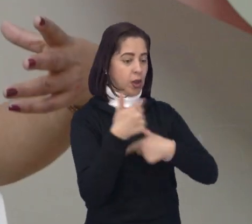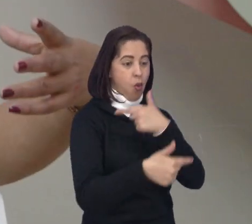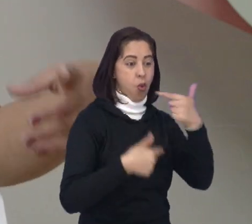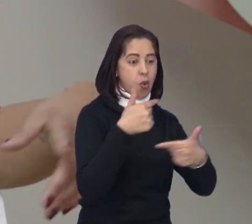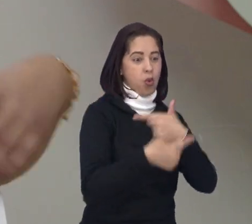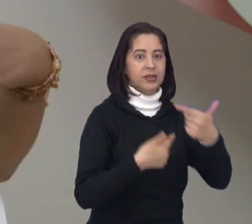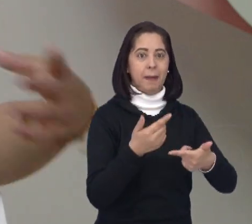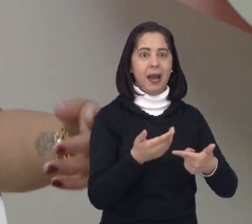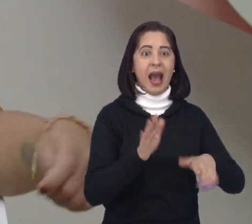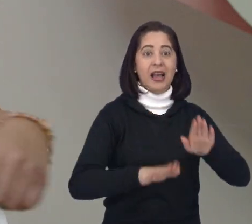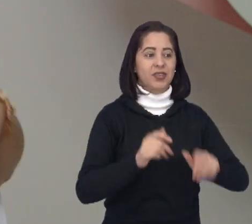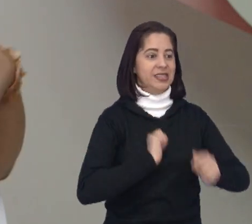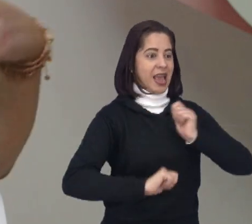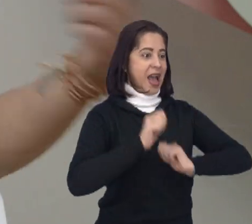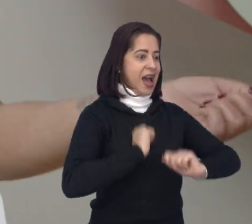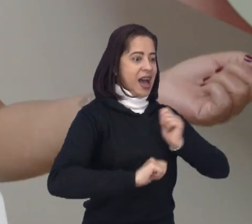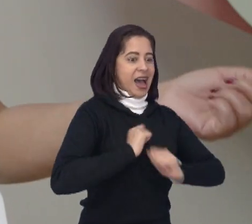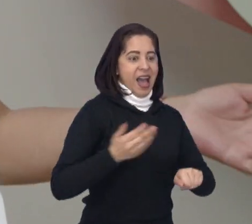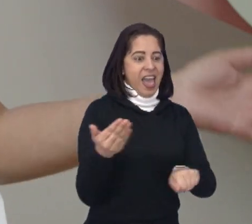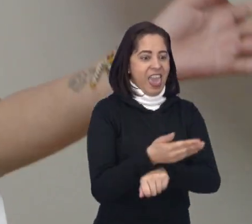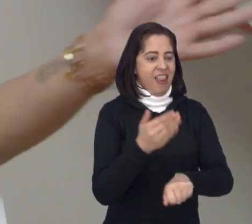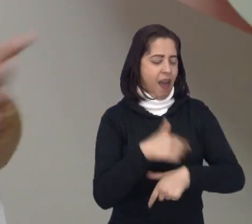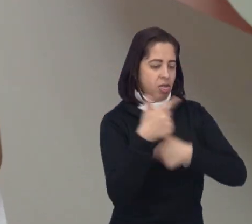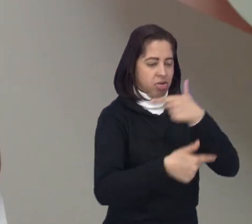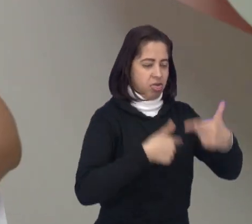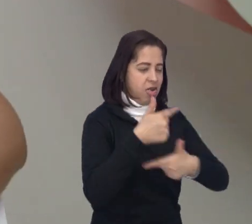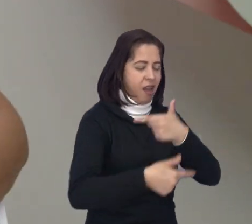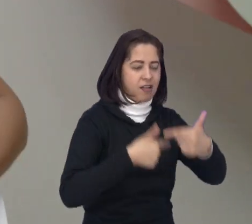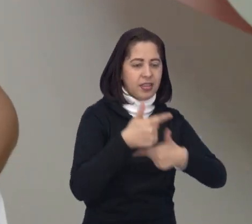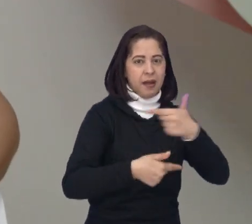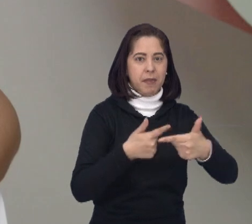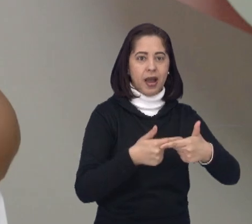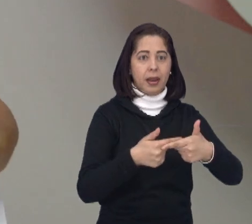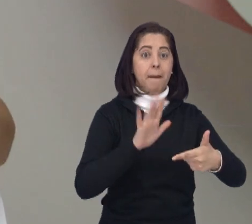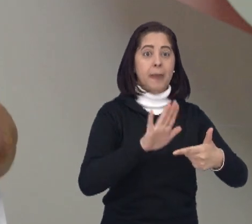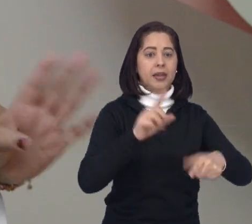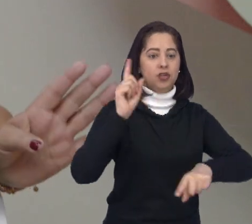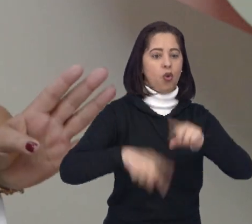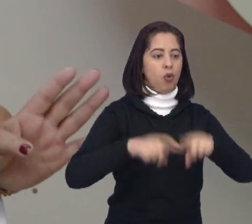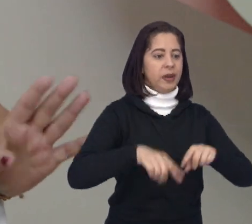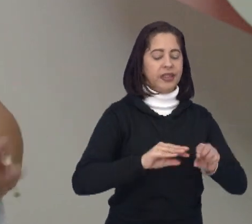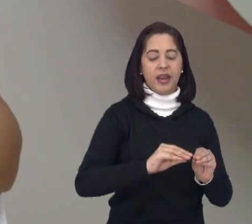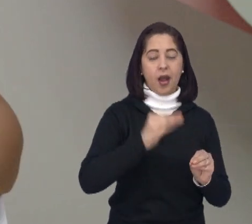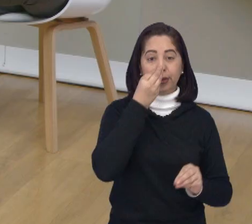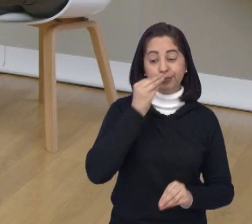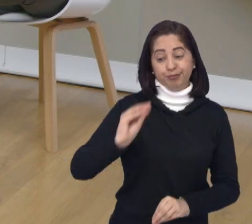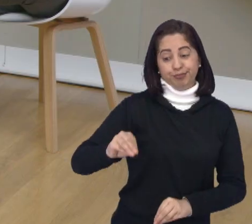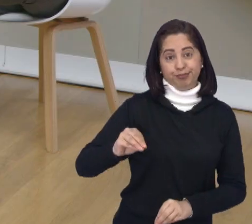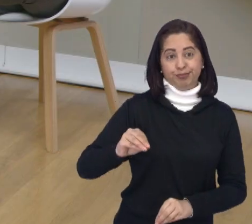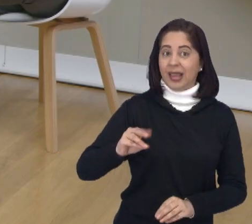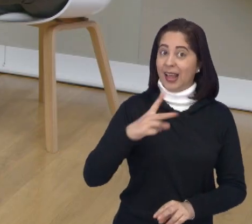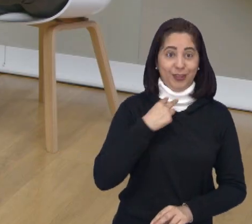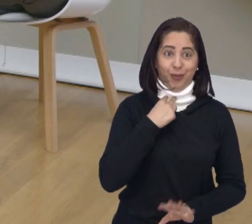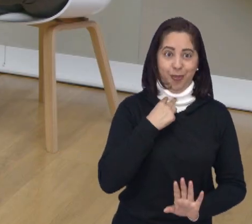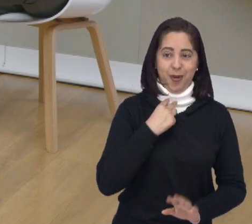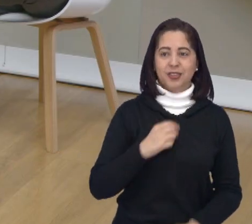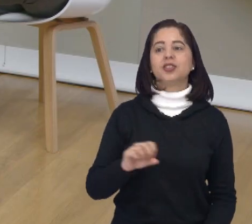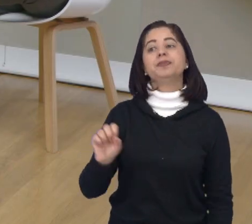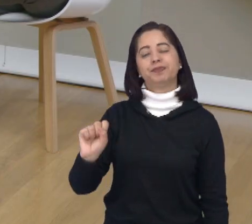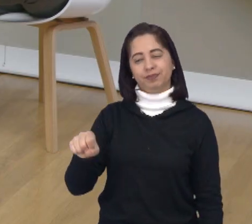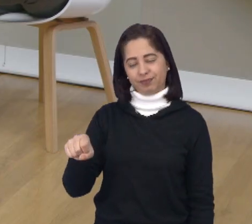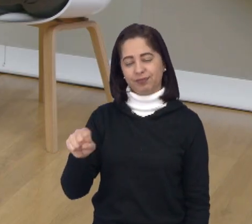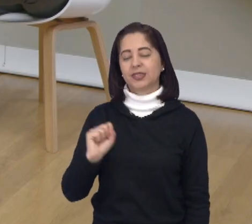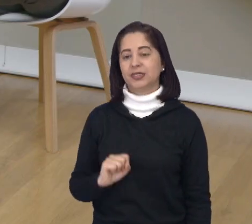de cumprir logo a demanda ou de dar conta do serviço, deixa o equipamento de segurança de lado, mas não pode. Não pode, como, né, a